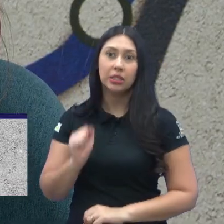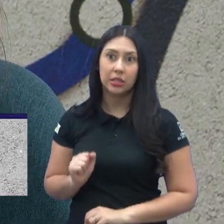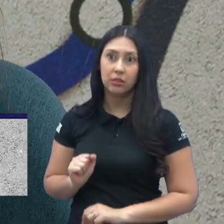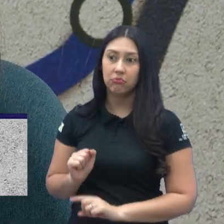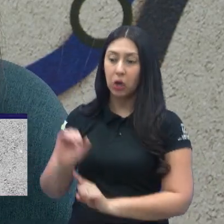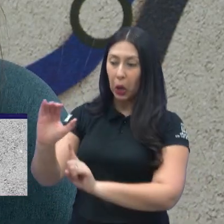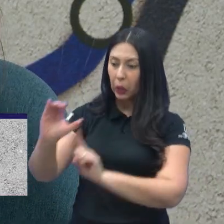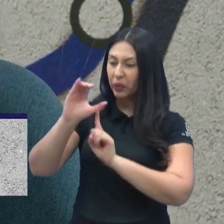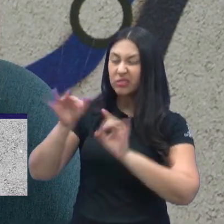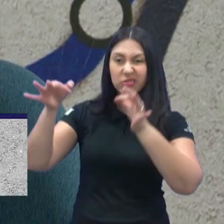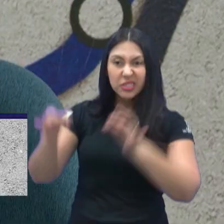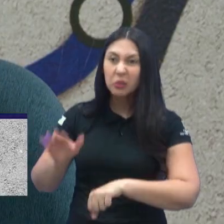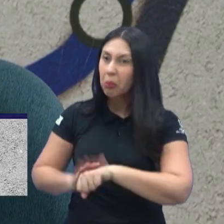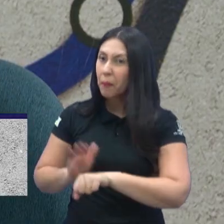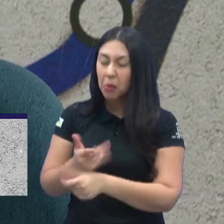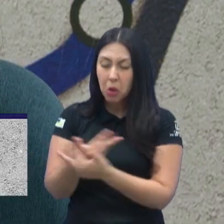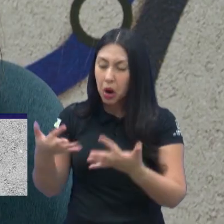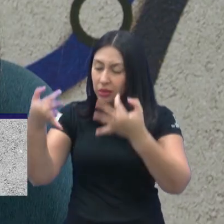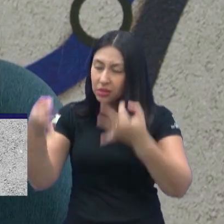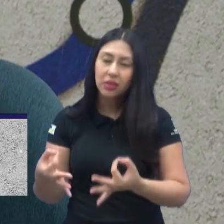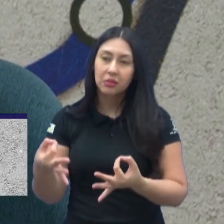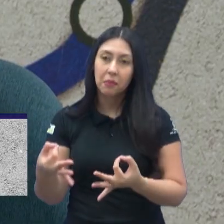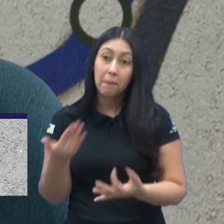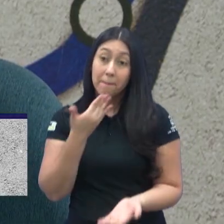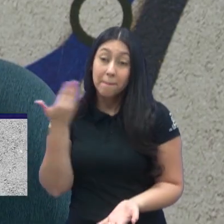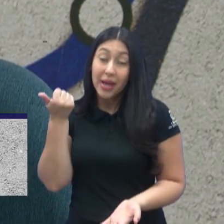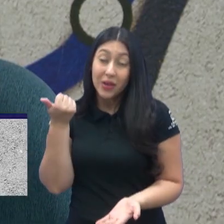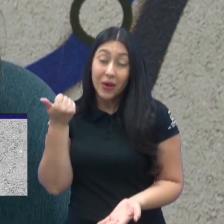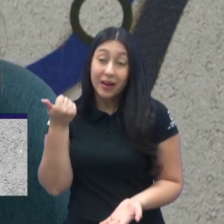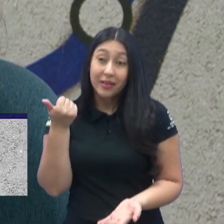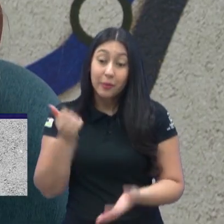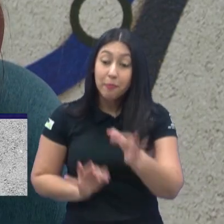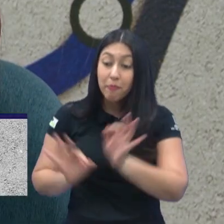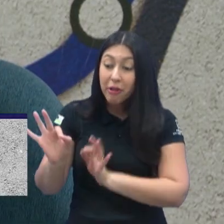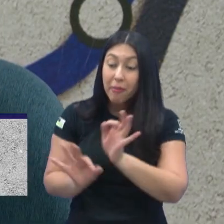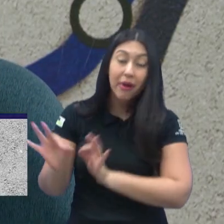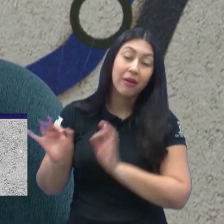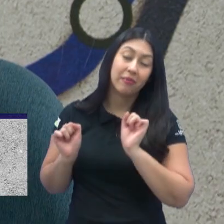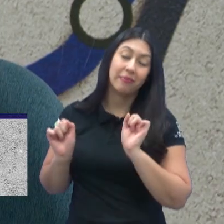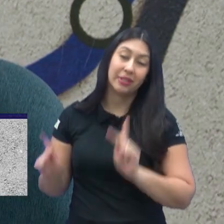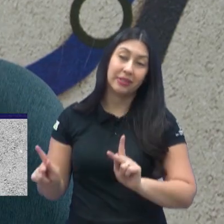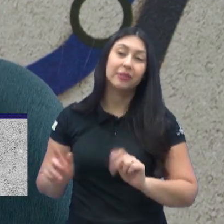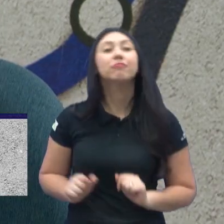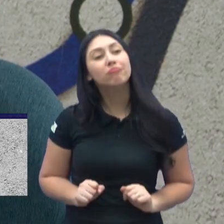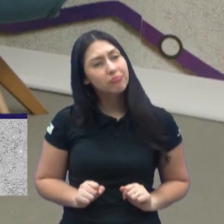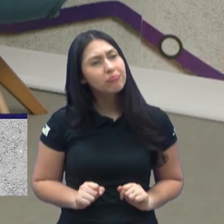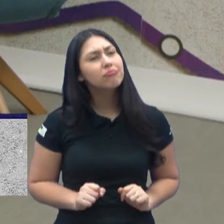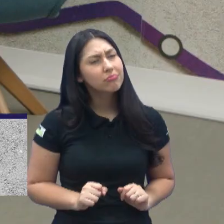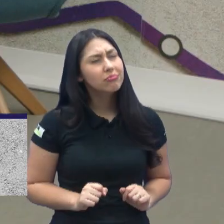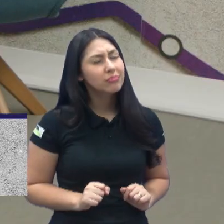todas da maneira correta, né, o segurado, enfim, é mais fácil até para o profissional trabalhar a favor dele, né? Exatamente.